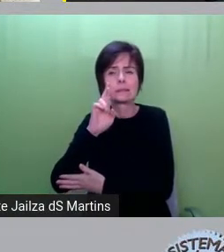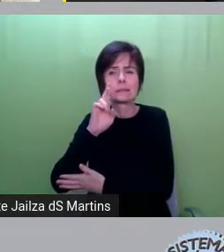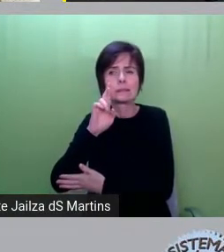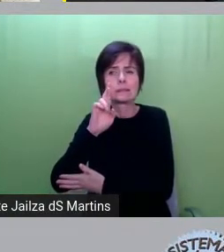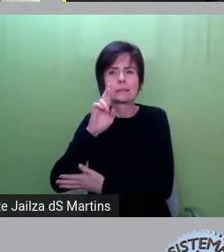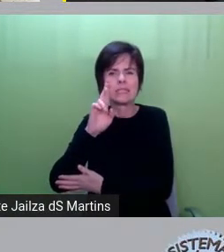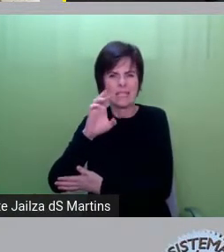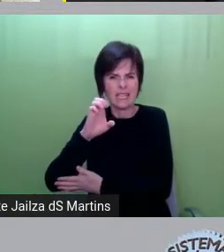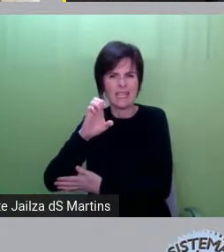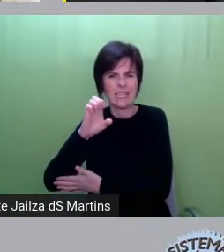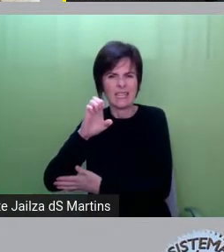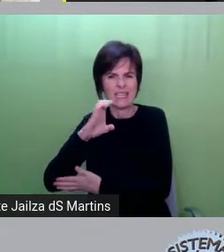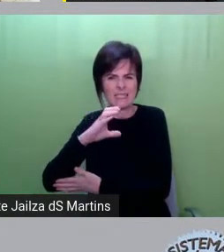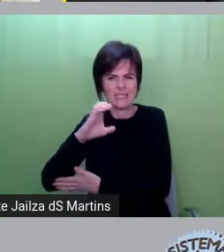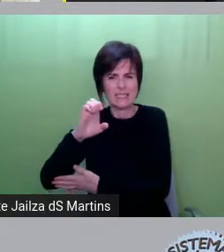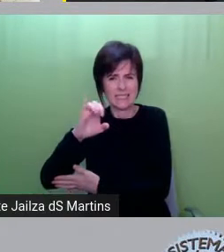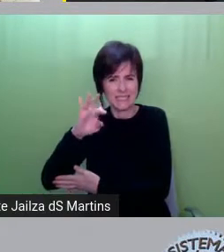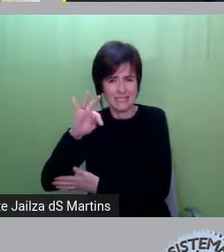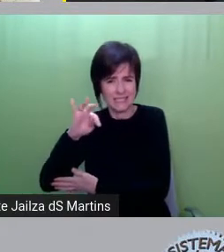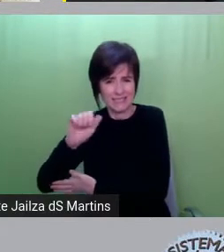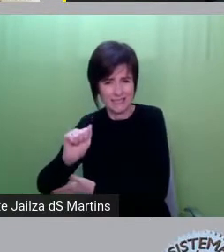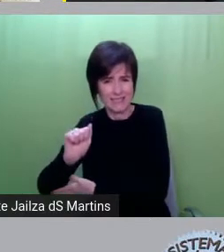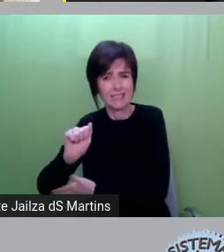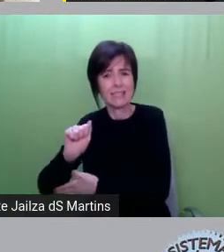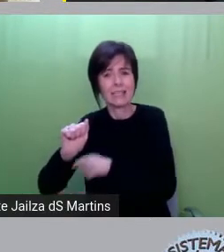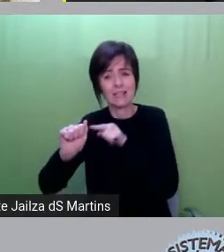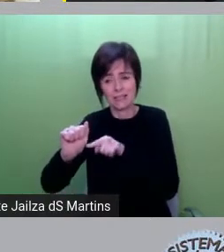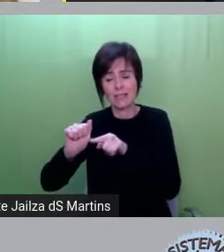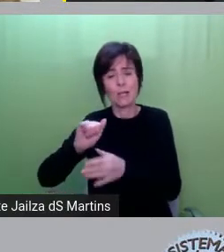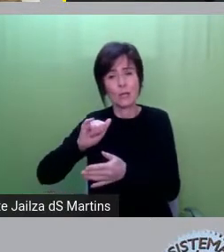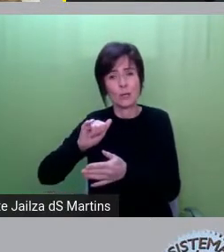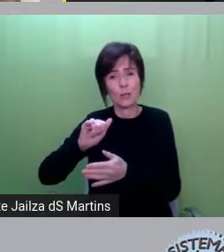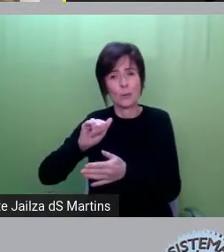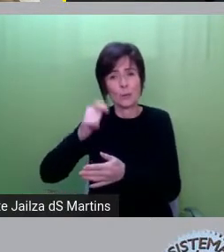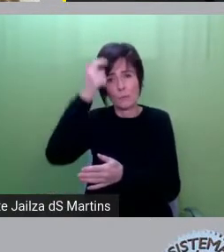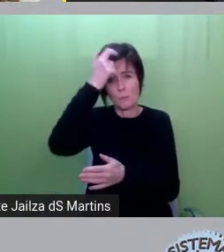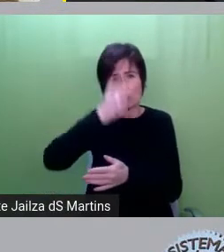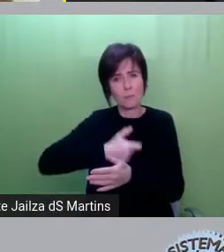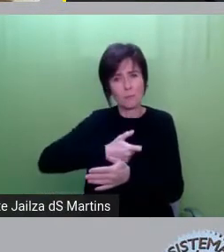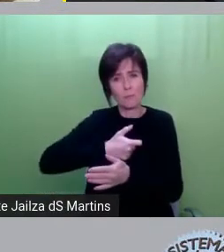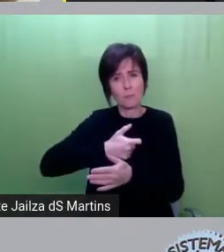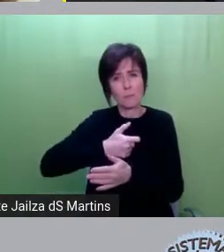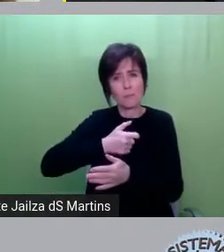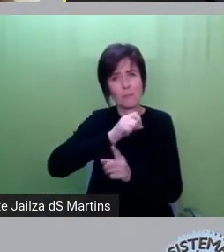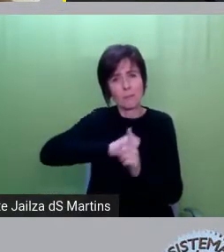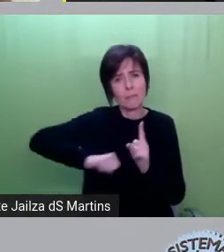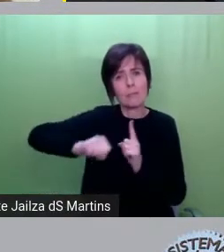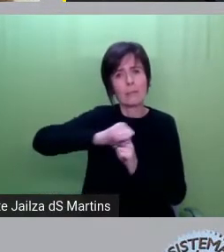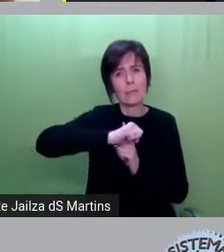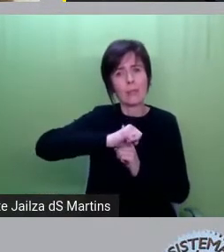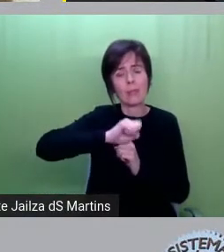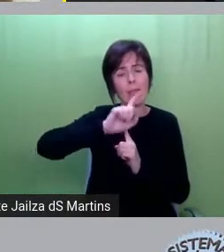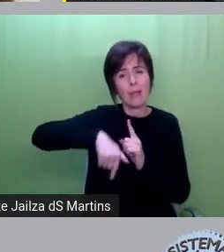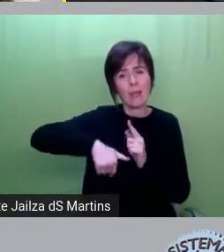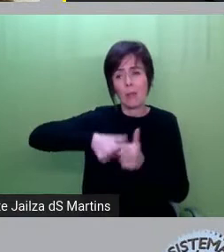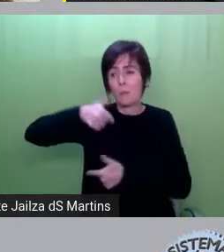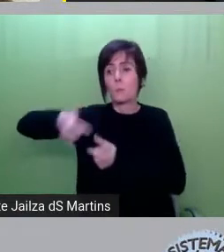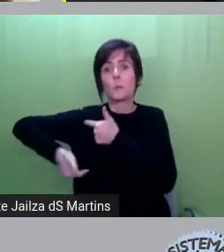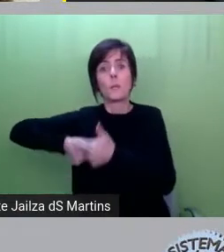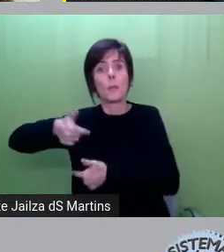gente tem da teoria do valor em Marx, a receita pública é uma parte da mais-valia produzida pelos